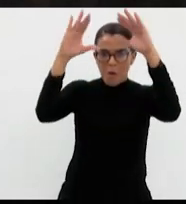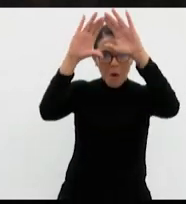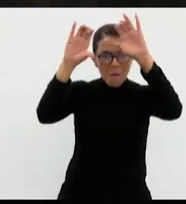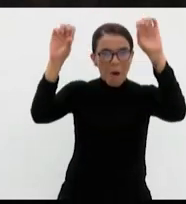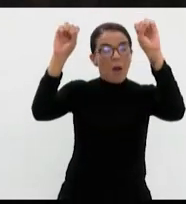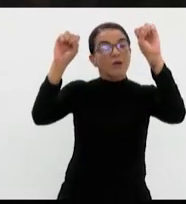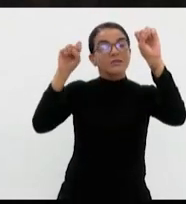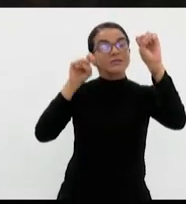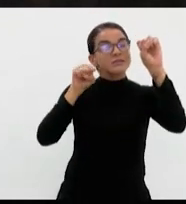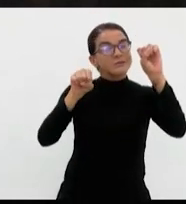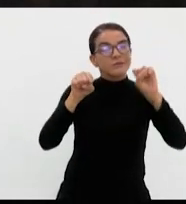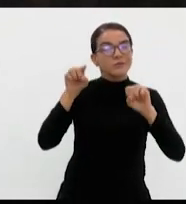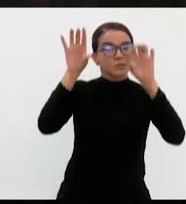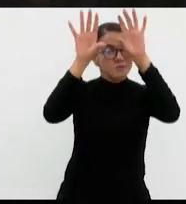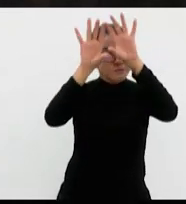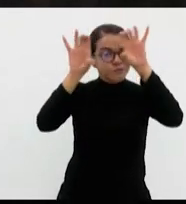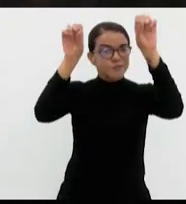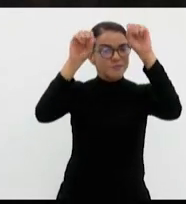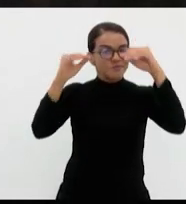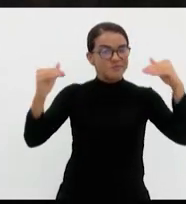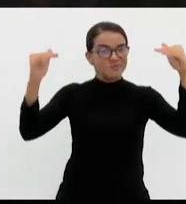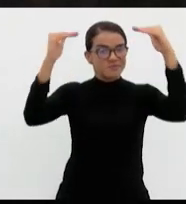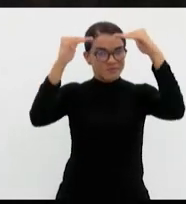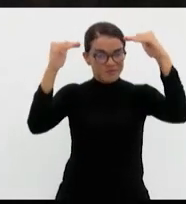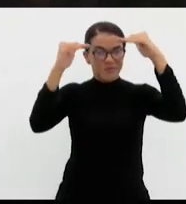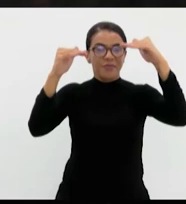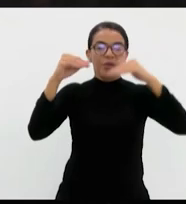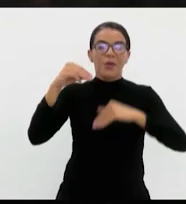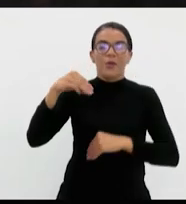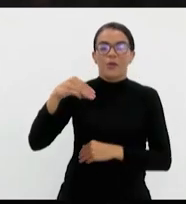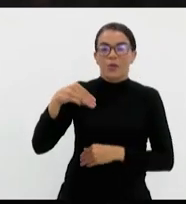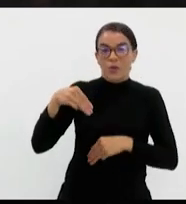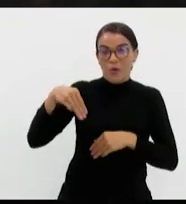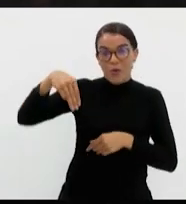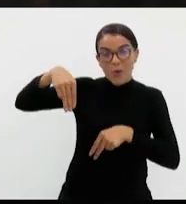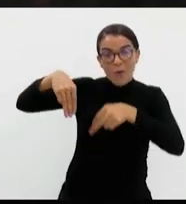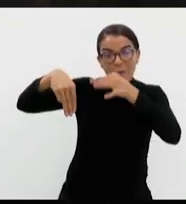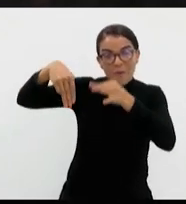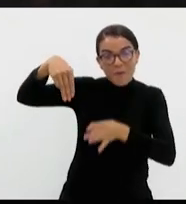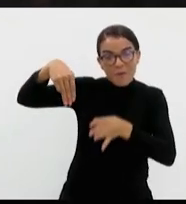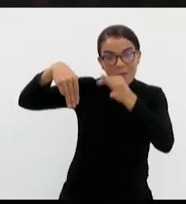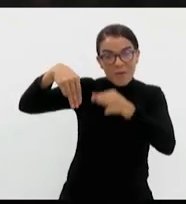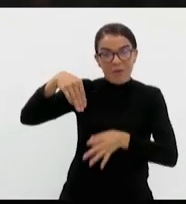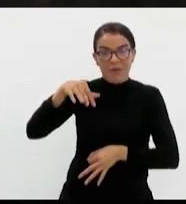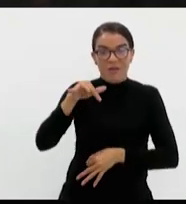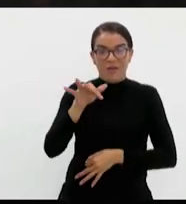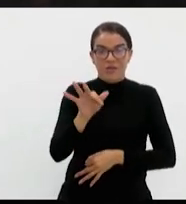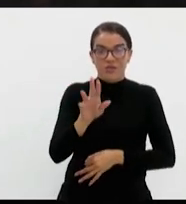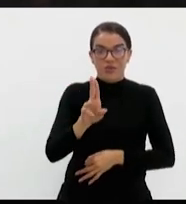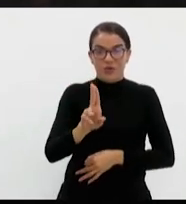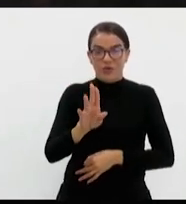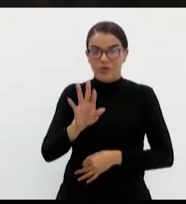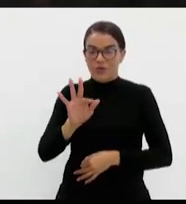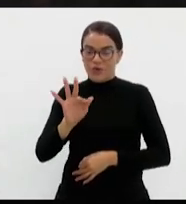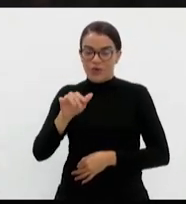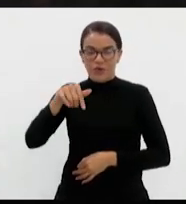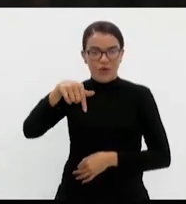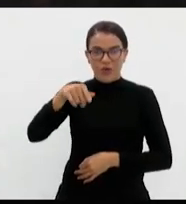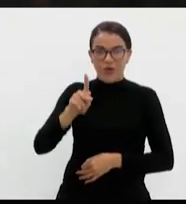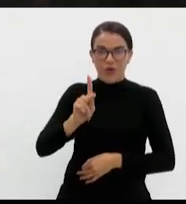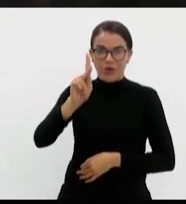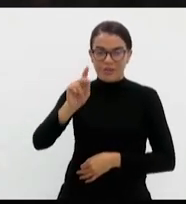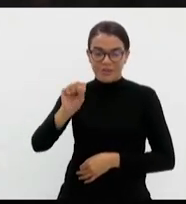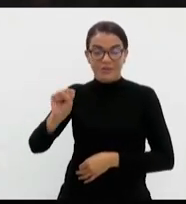o Supremo, através do ministro Fux, derrubou a liminar. E